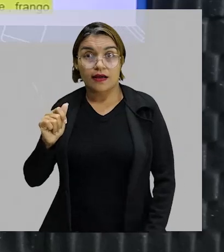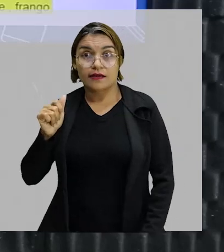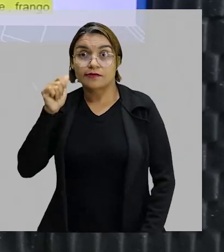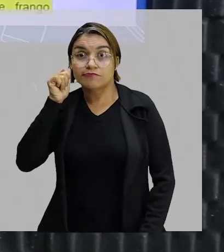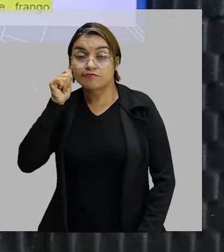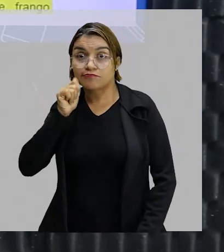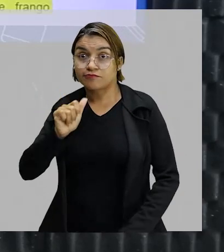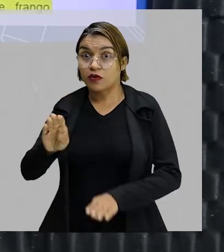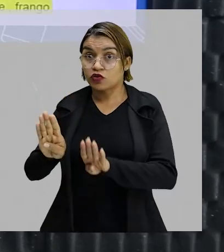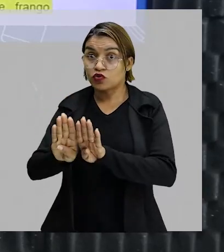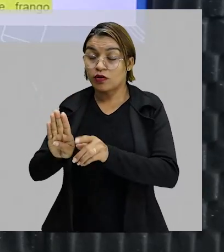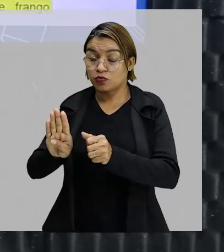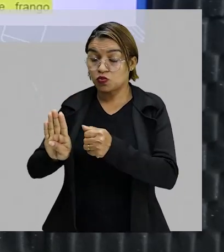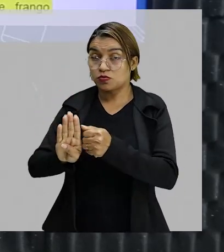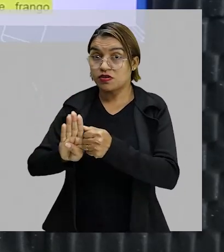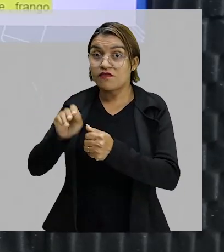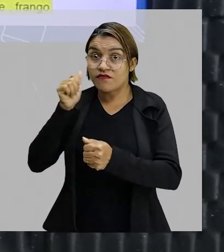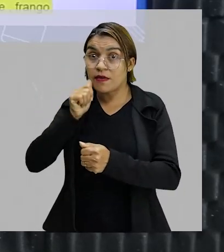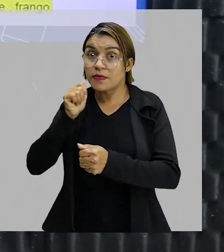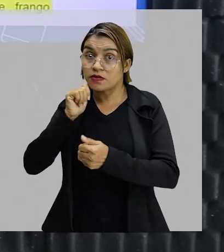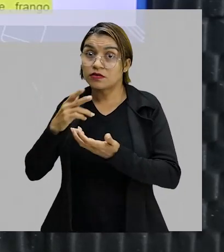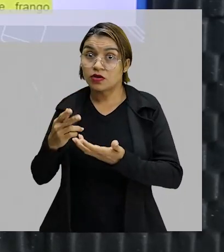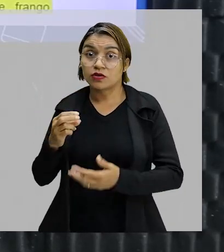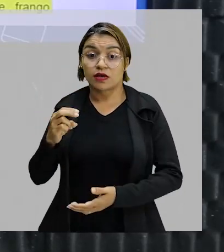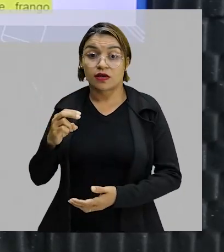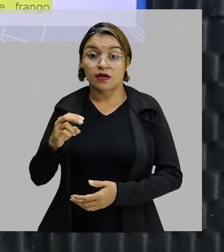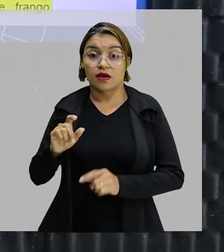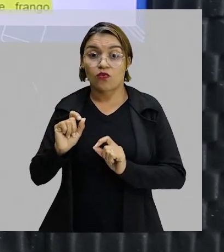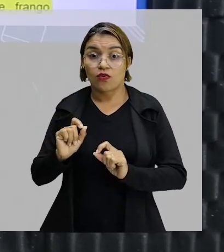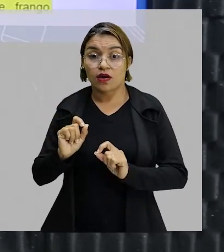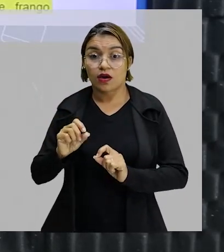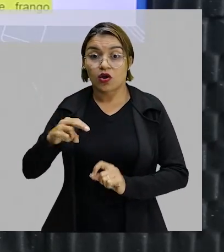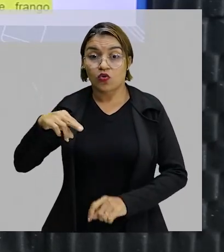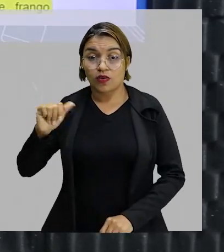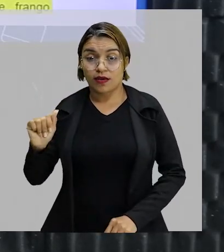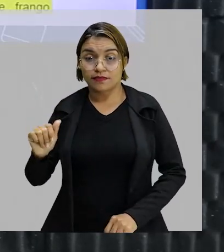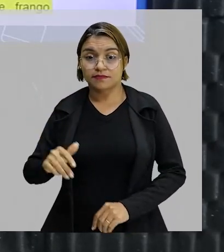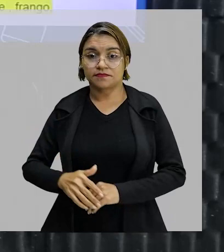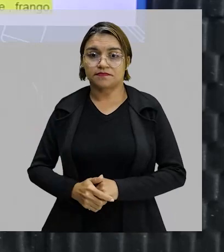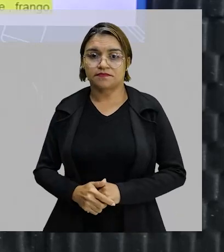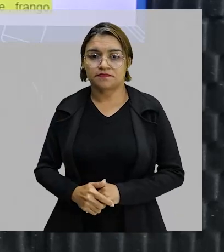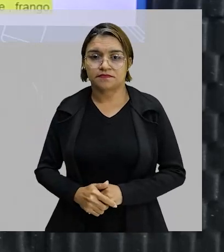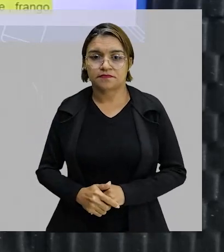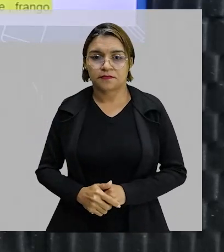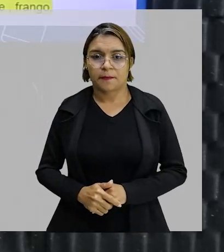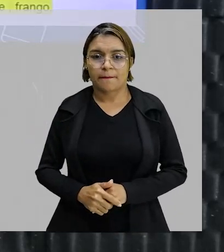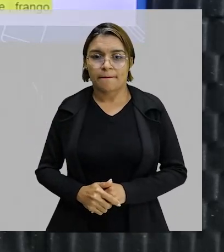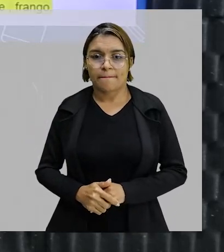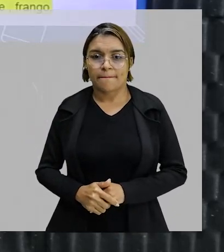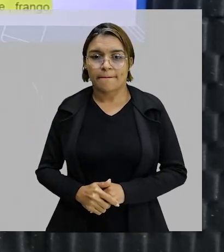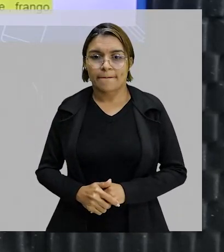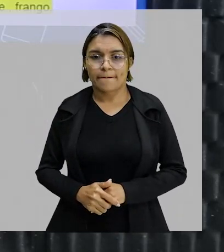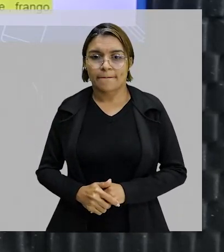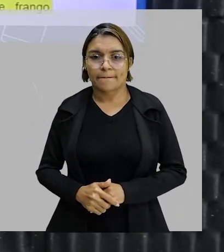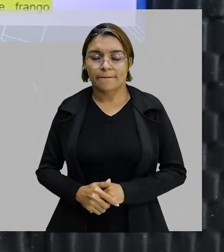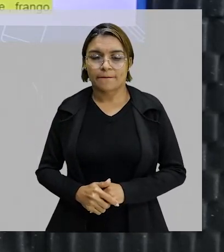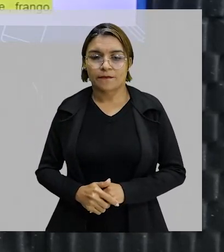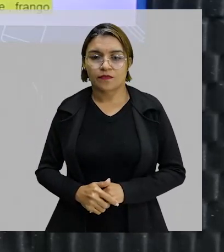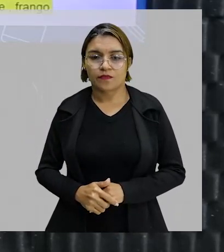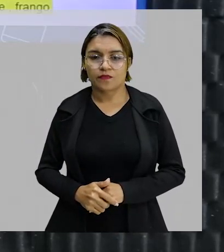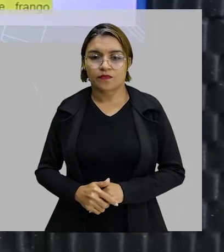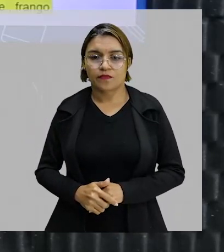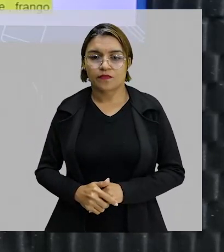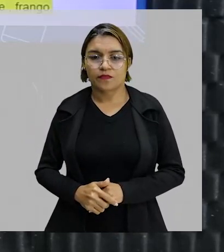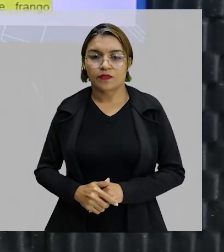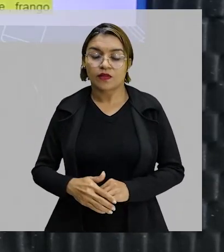La cuenta, por favor. Essa é a melhor parte, né? Para o dono do restaurante. La cuenta, por favor. Então, a